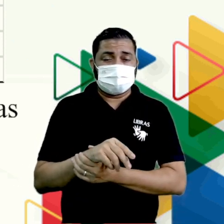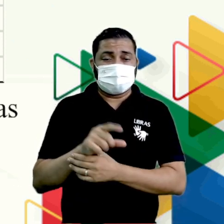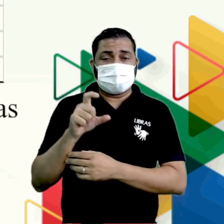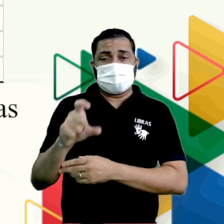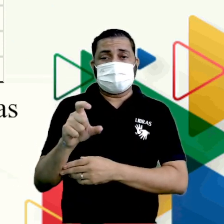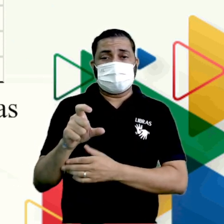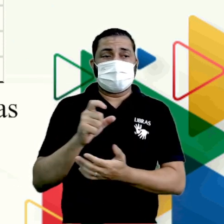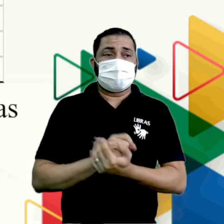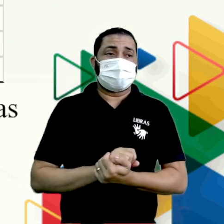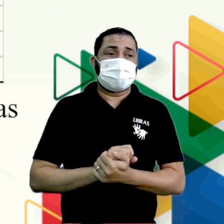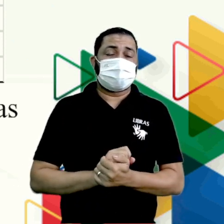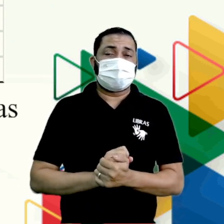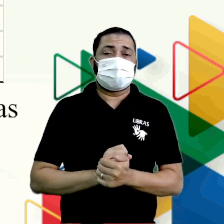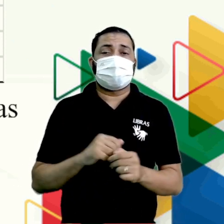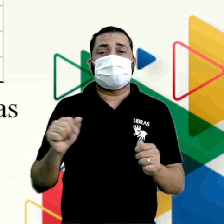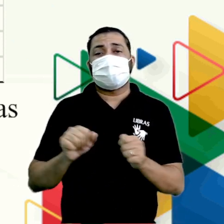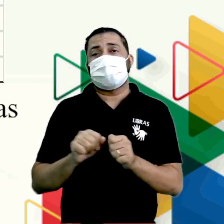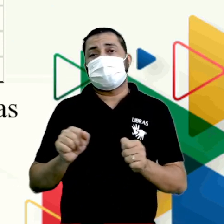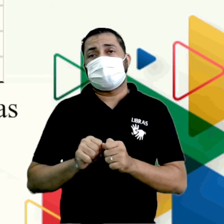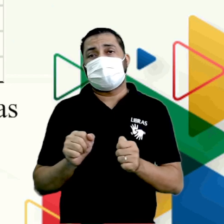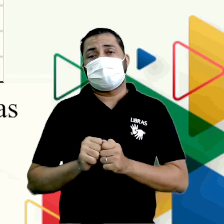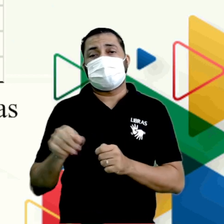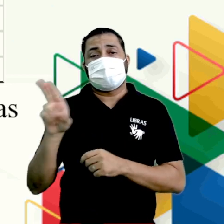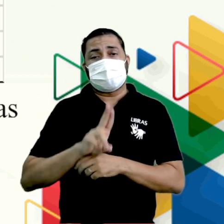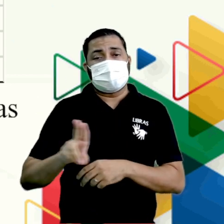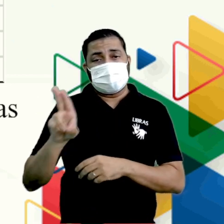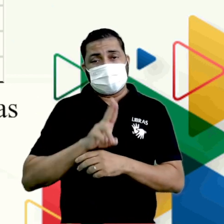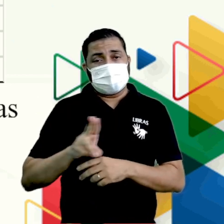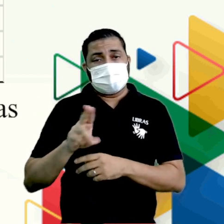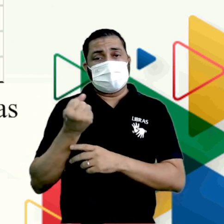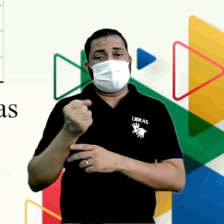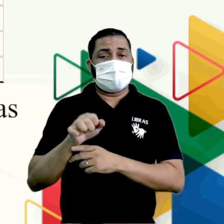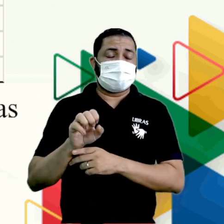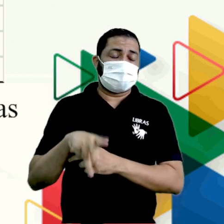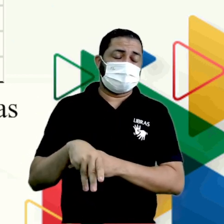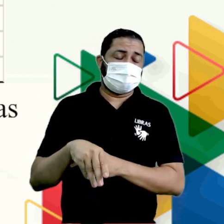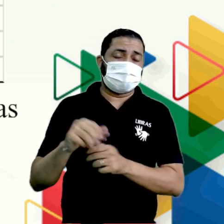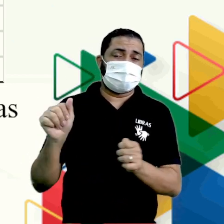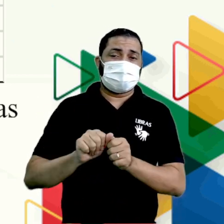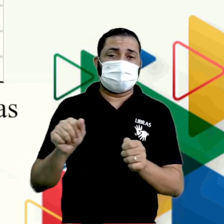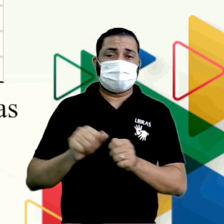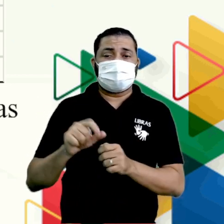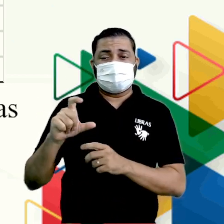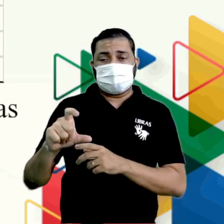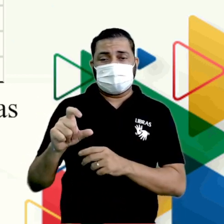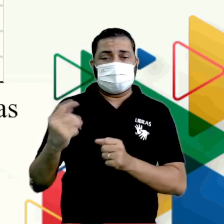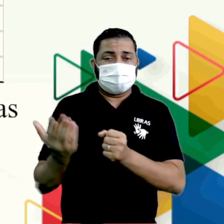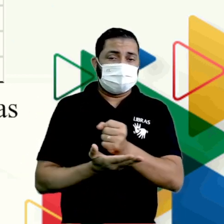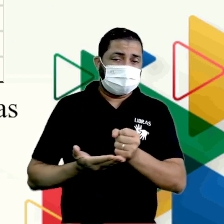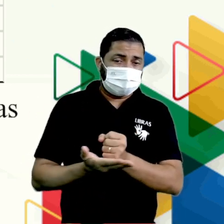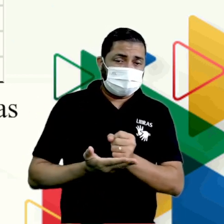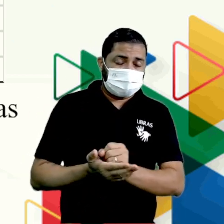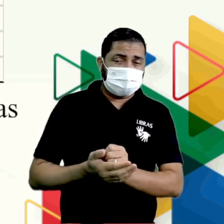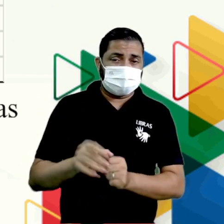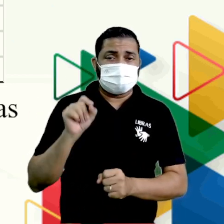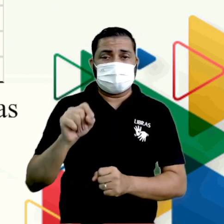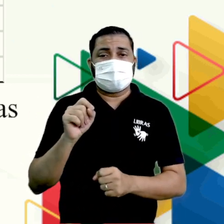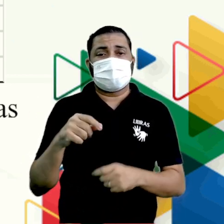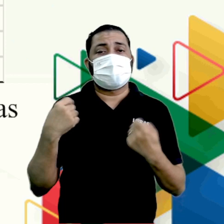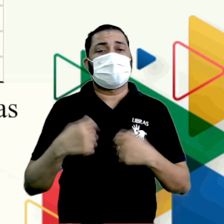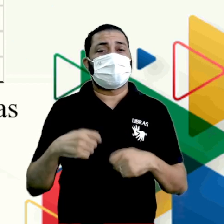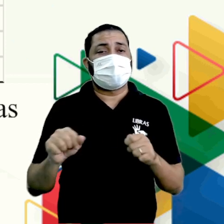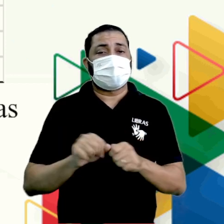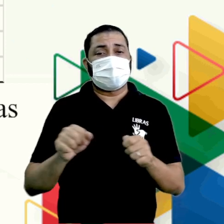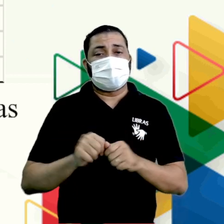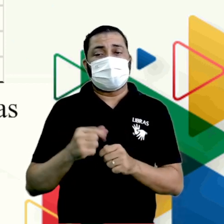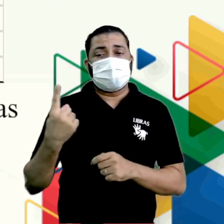pilha que foi utilizada, né, das semicélulas para formar essa pilha? Então, basicamente, o que você tem que fazer é combinar